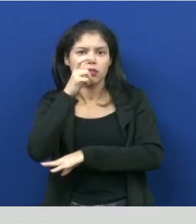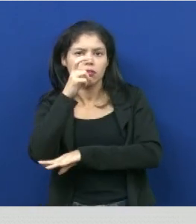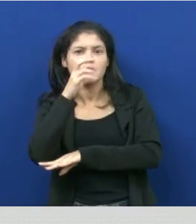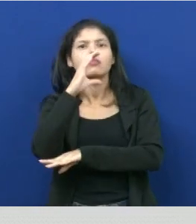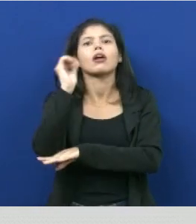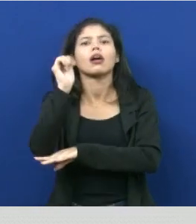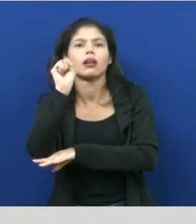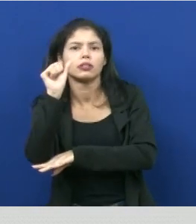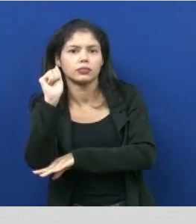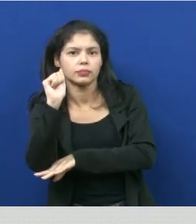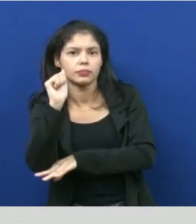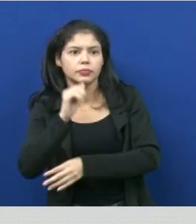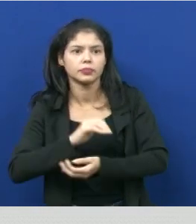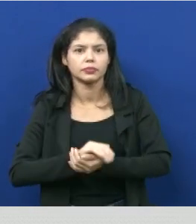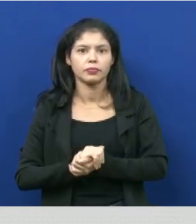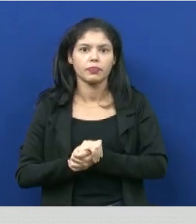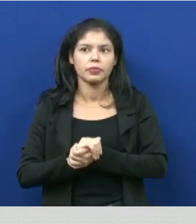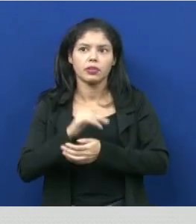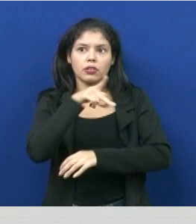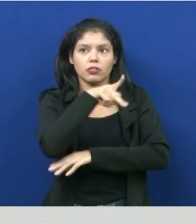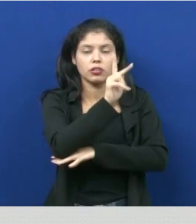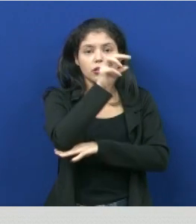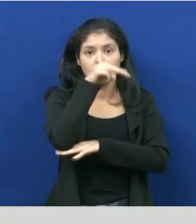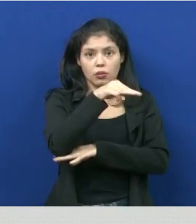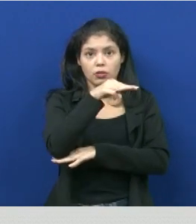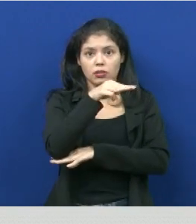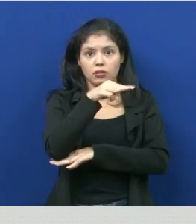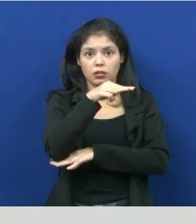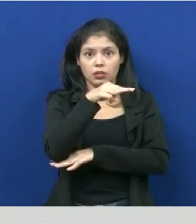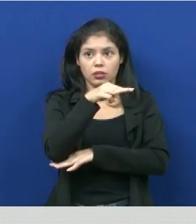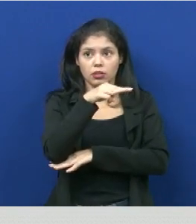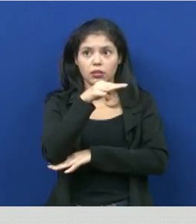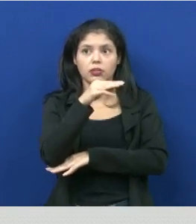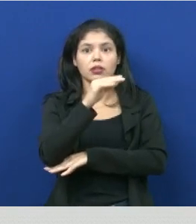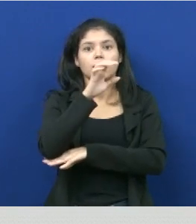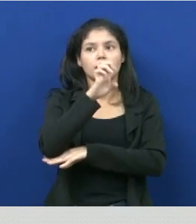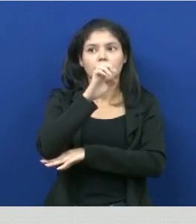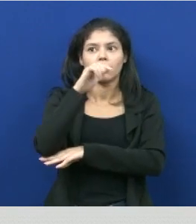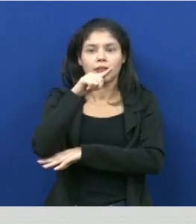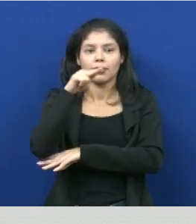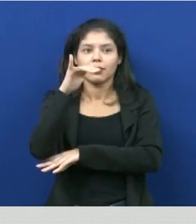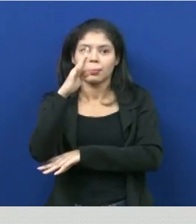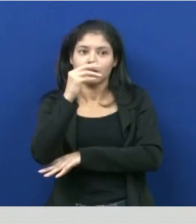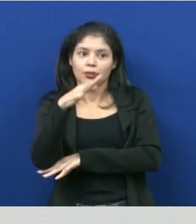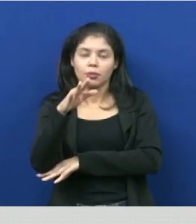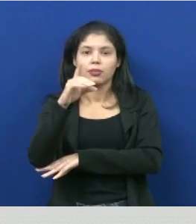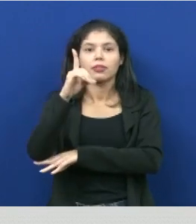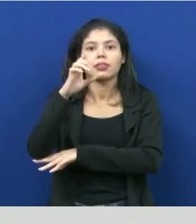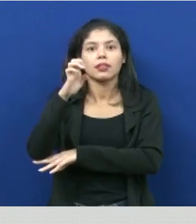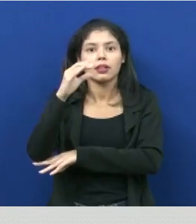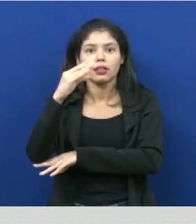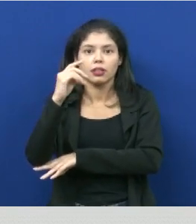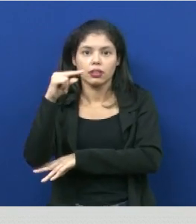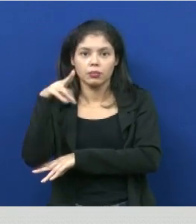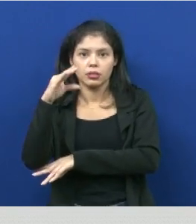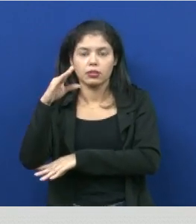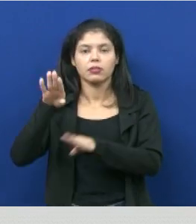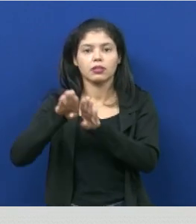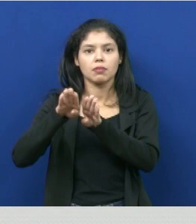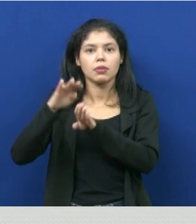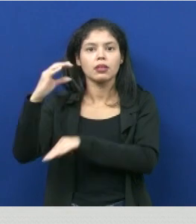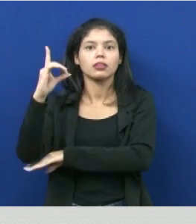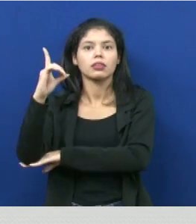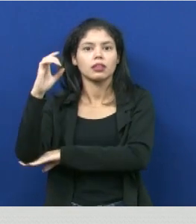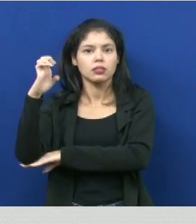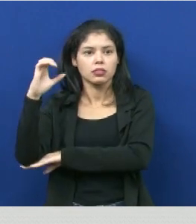casas. De quilômetros, vamos para hectômetro, decâmetro, metro,